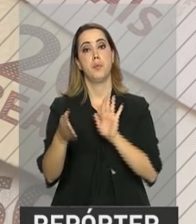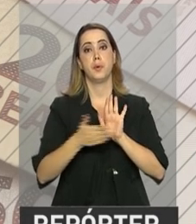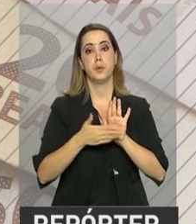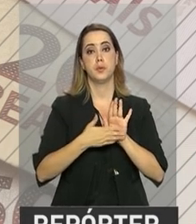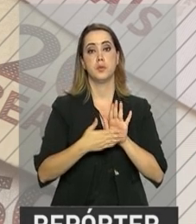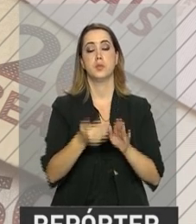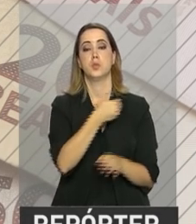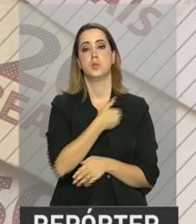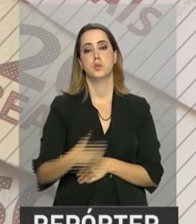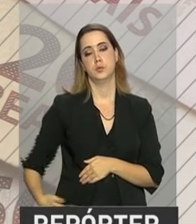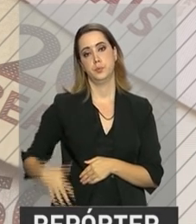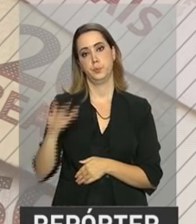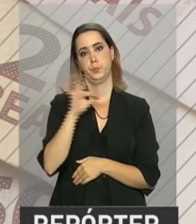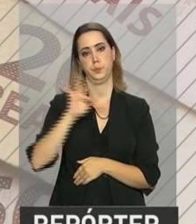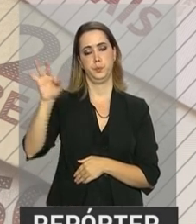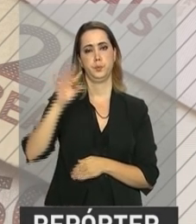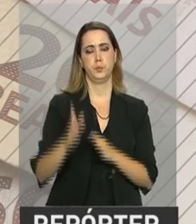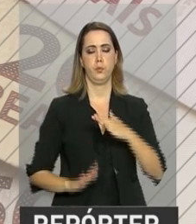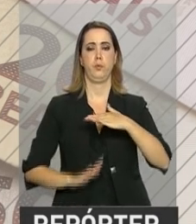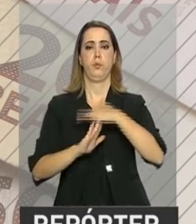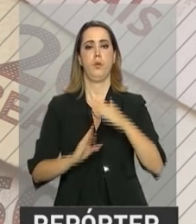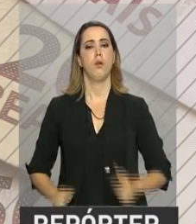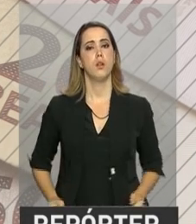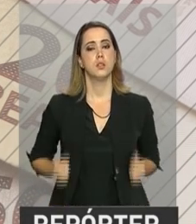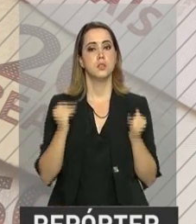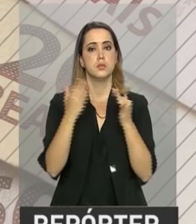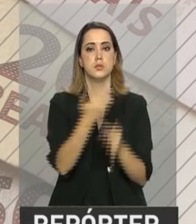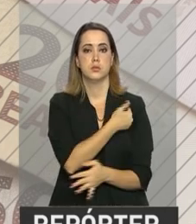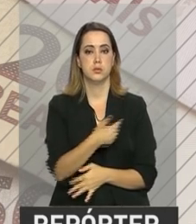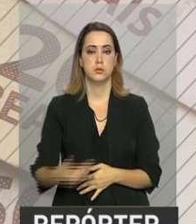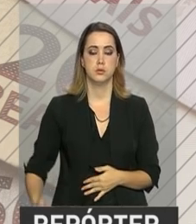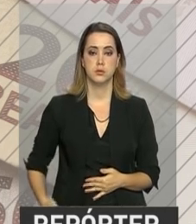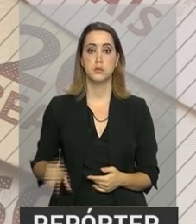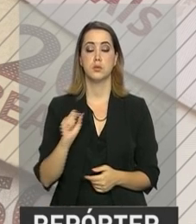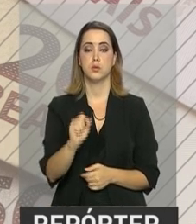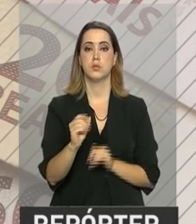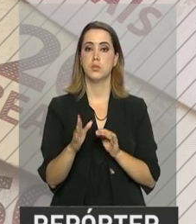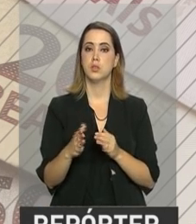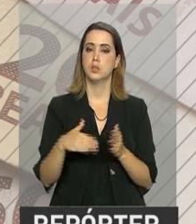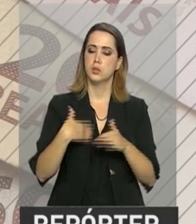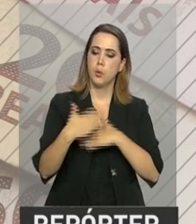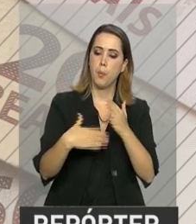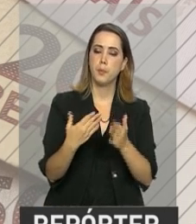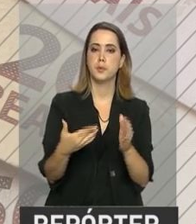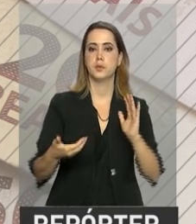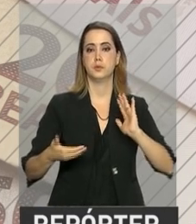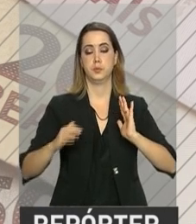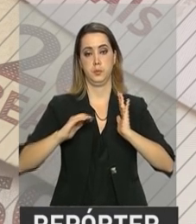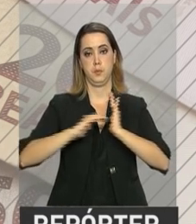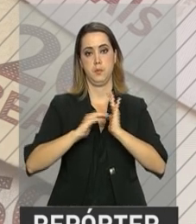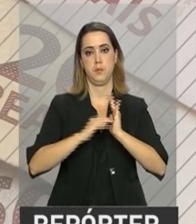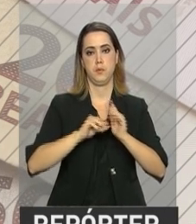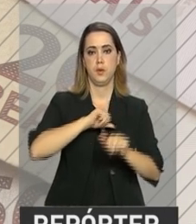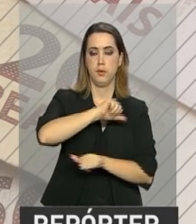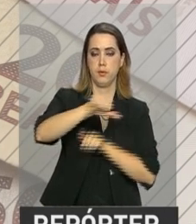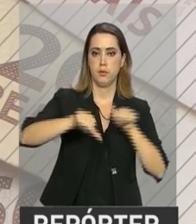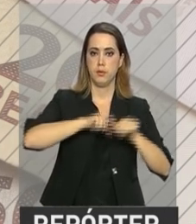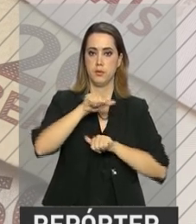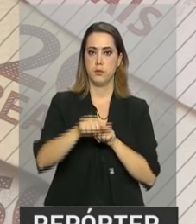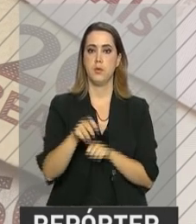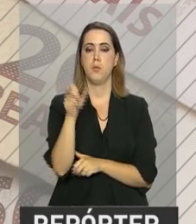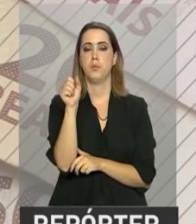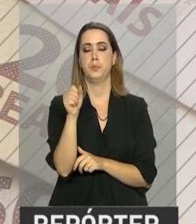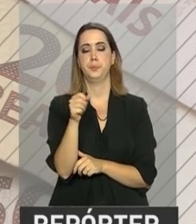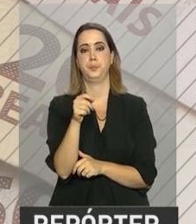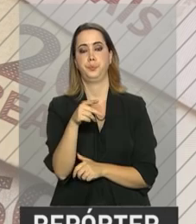governo federal de estabelecer um teto para aumento dos gastos públicos em tramitação no Senado e promover mudanças nas